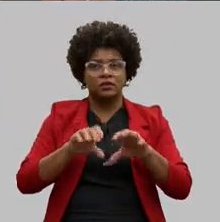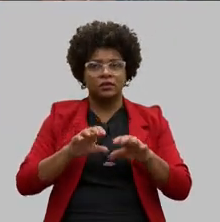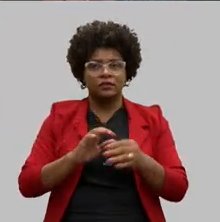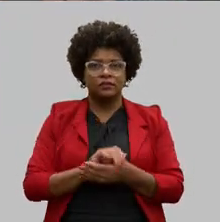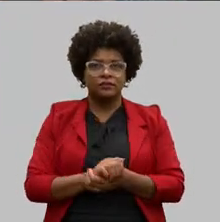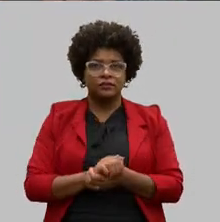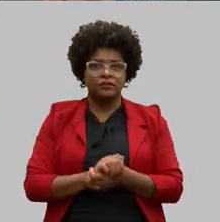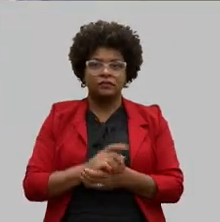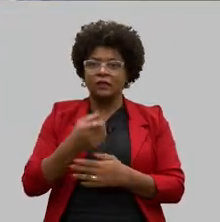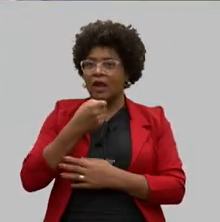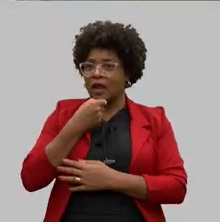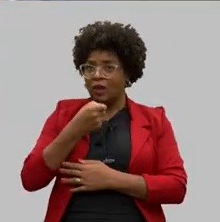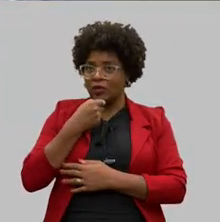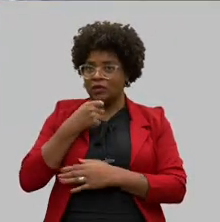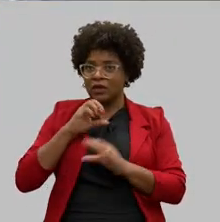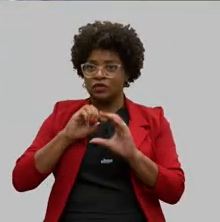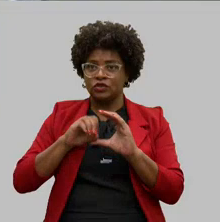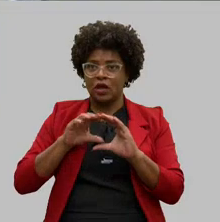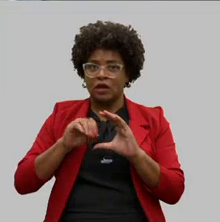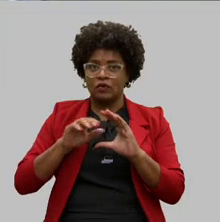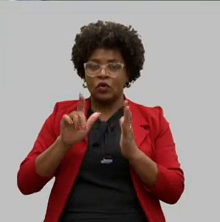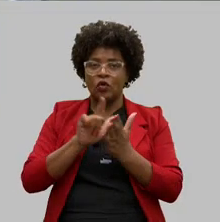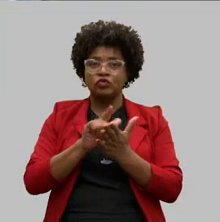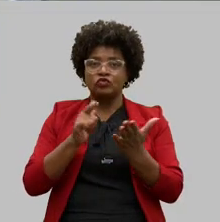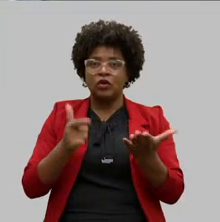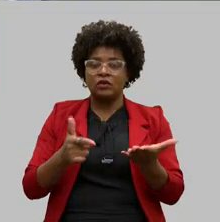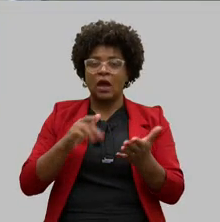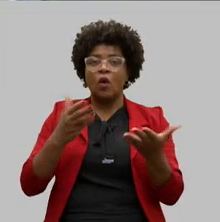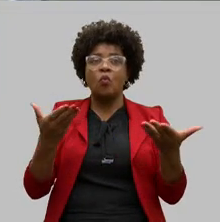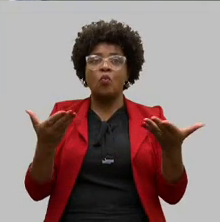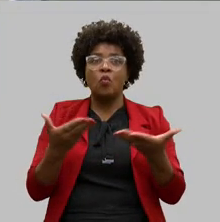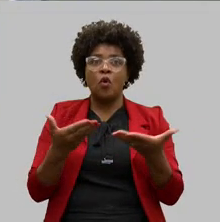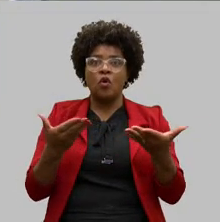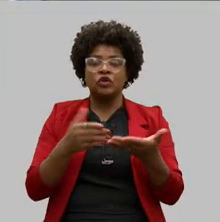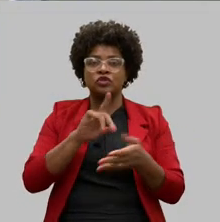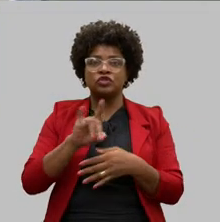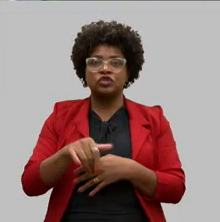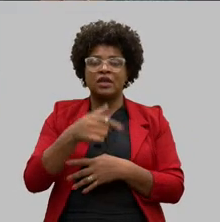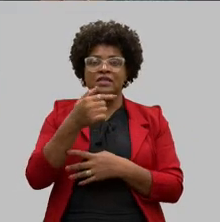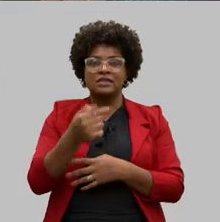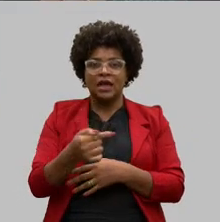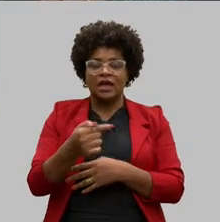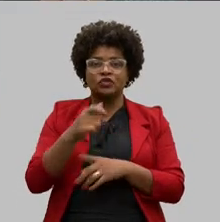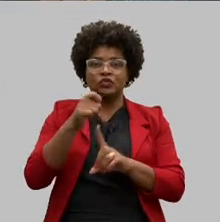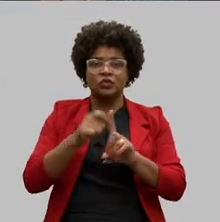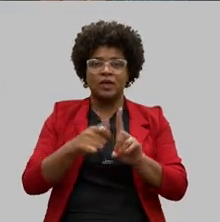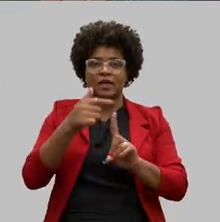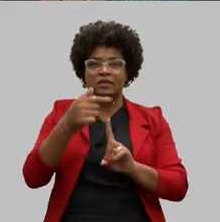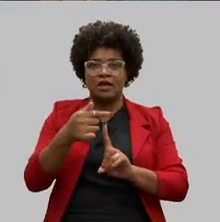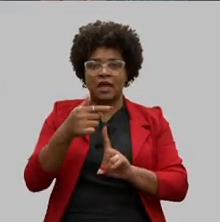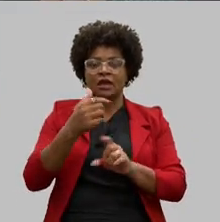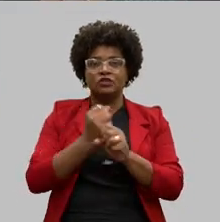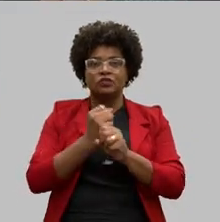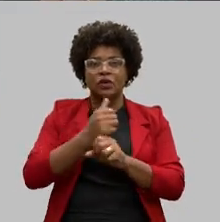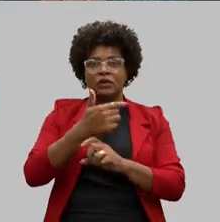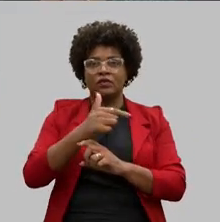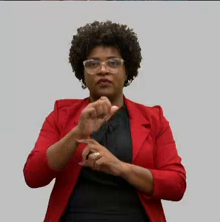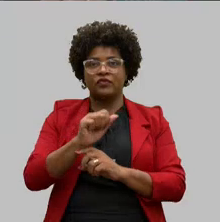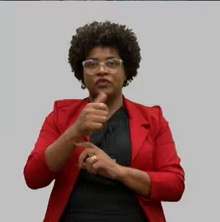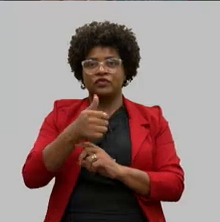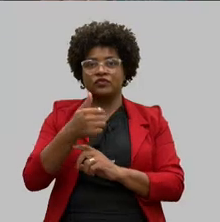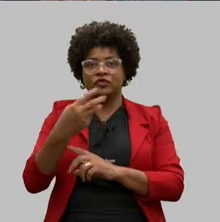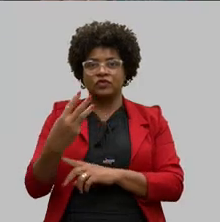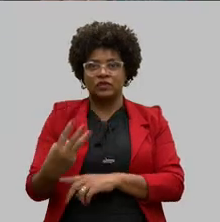reportagem na rede Globo né no jornal hoje no dia 7/07 de2022 um estudo feito com